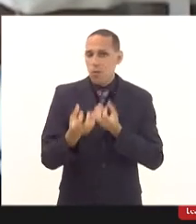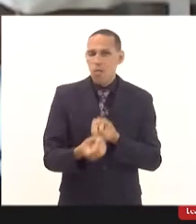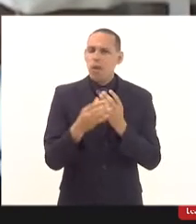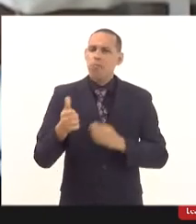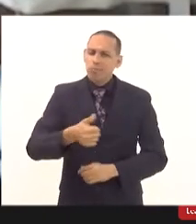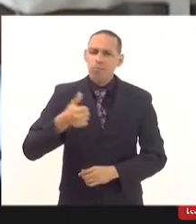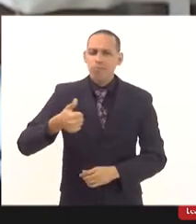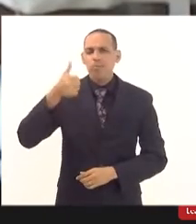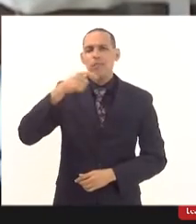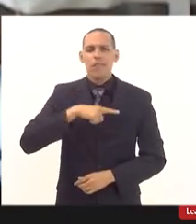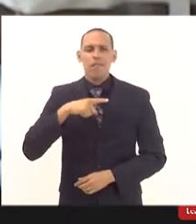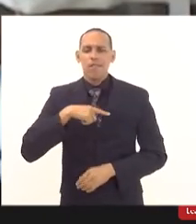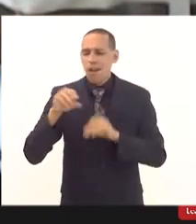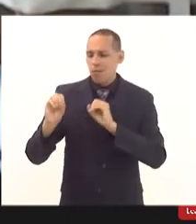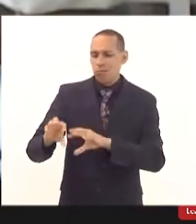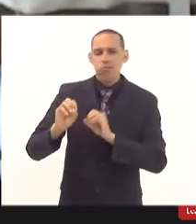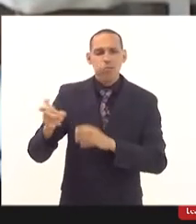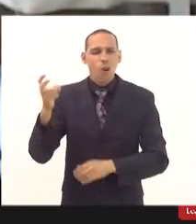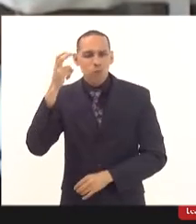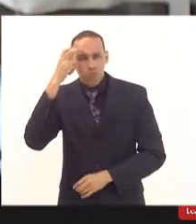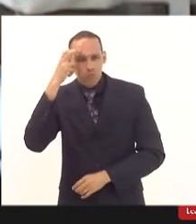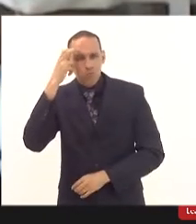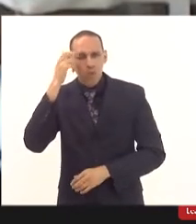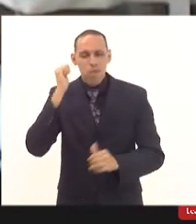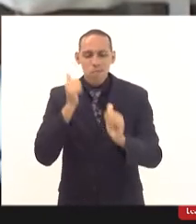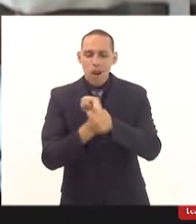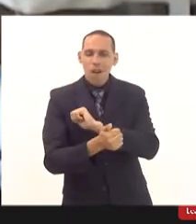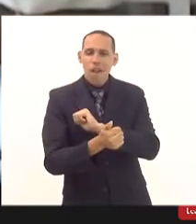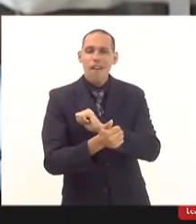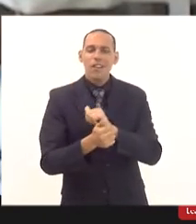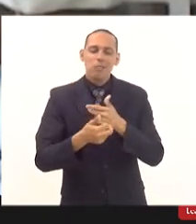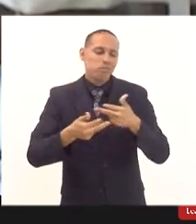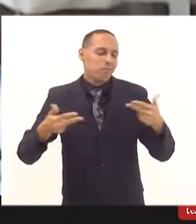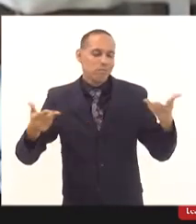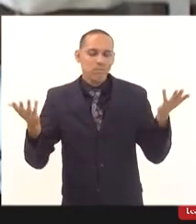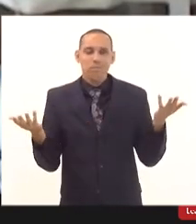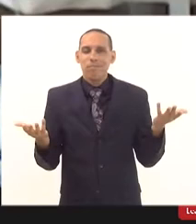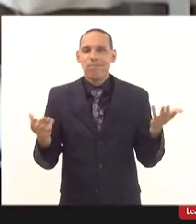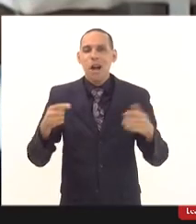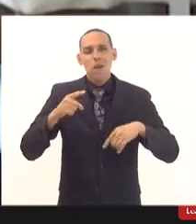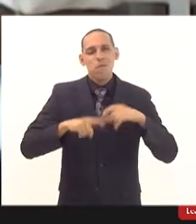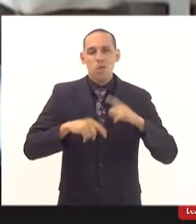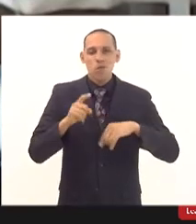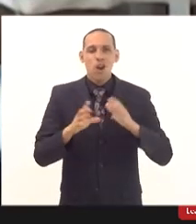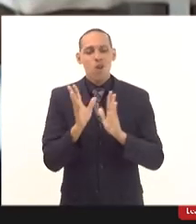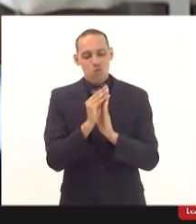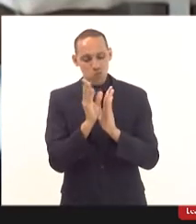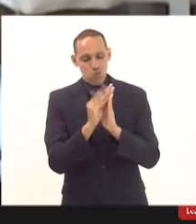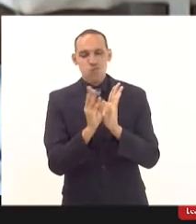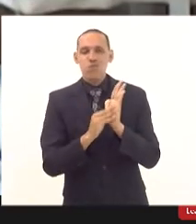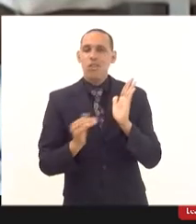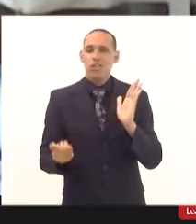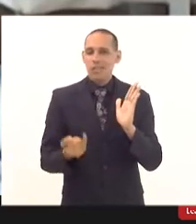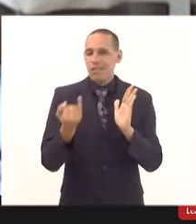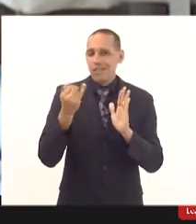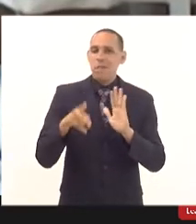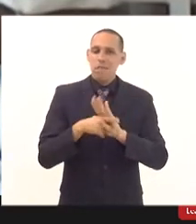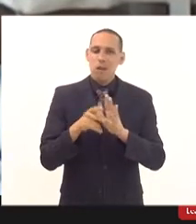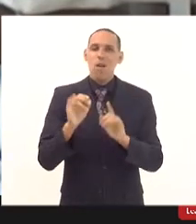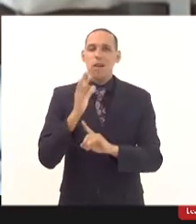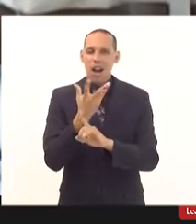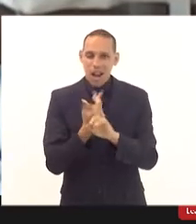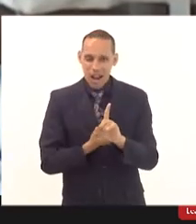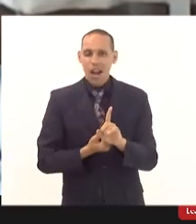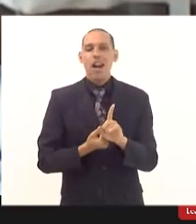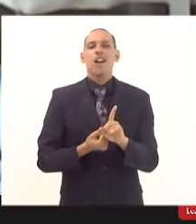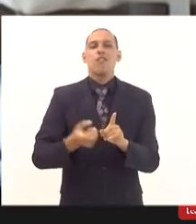qualidade de educação de Cultura de spam o vídeo e produção de conteúdos importantes para a arte da cultura